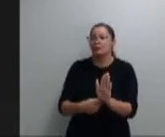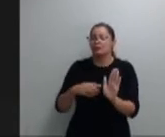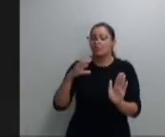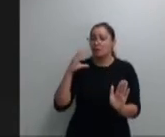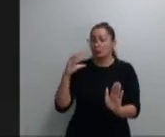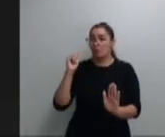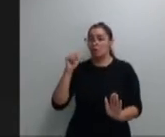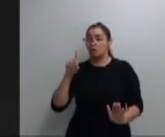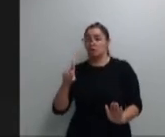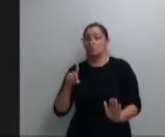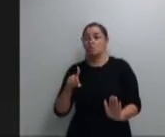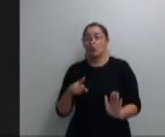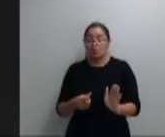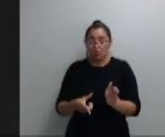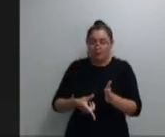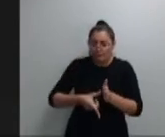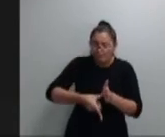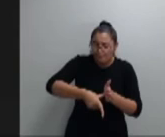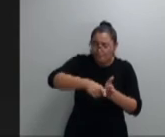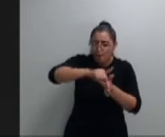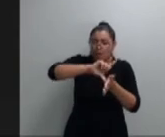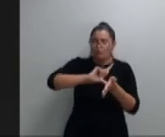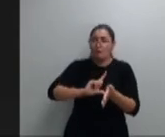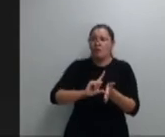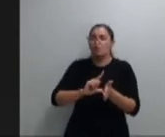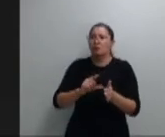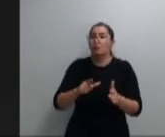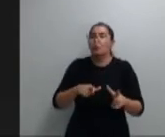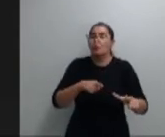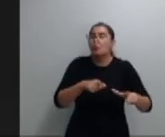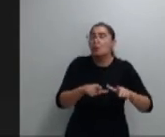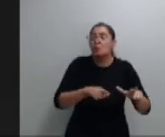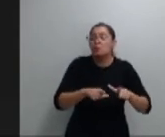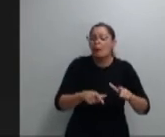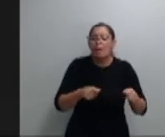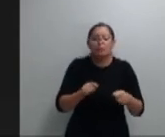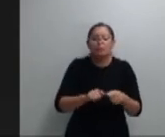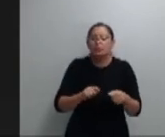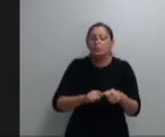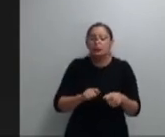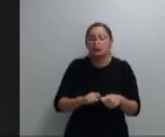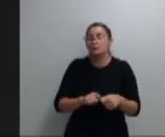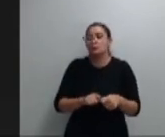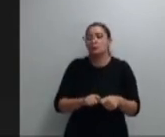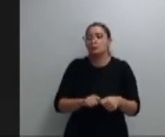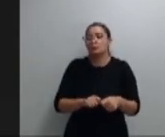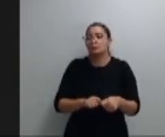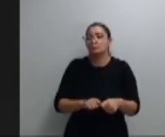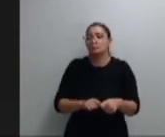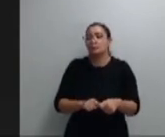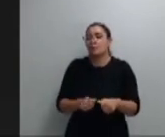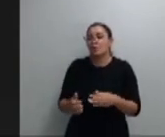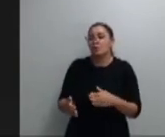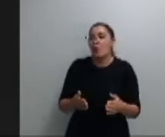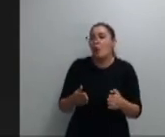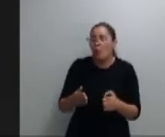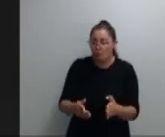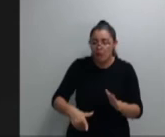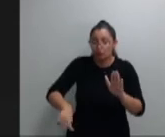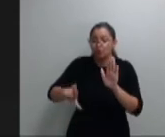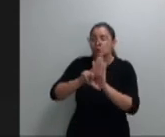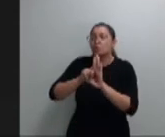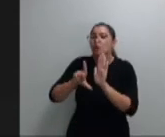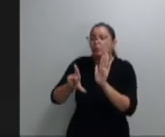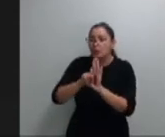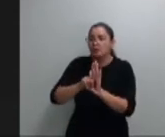cientificado previamente da operação que se pretende realizar e há um prazo assinalado na lei para que o CAD